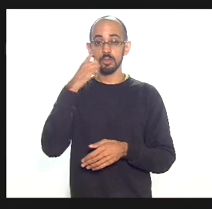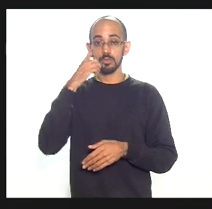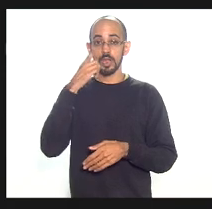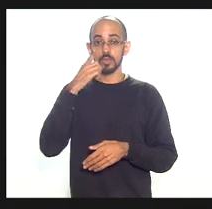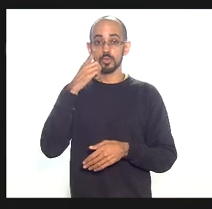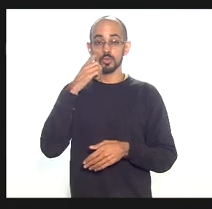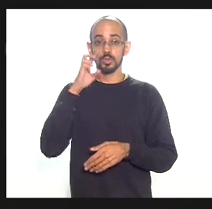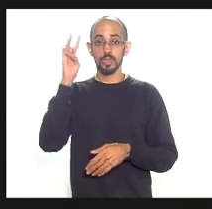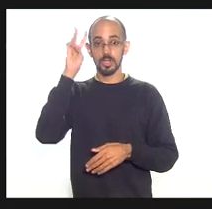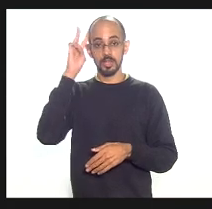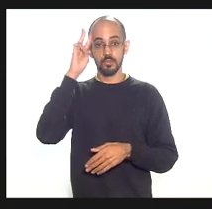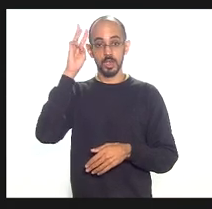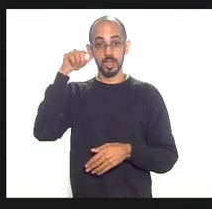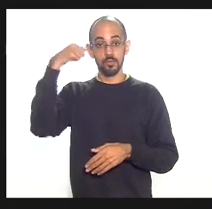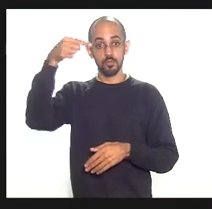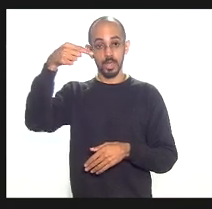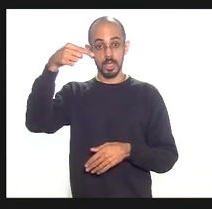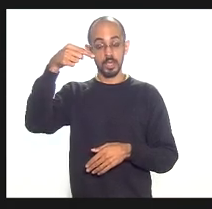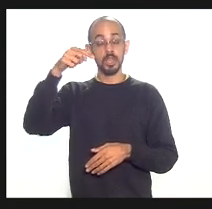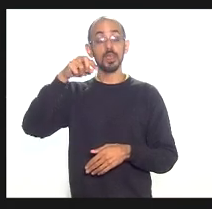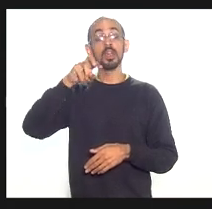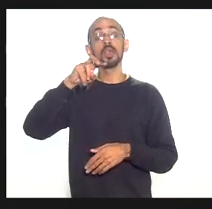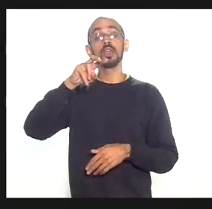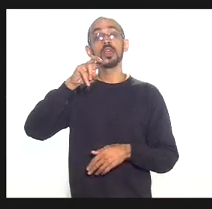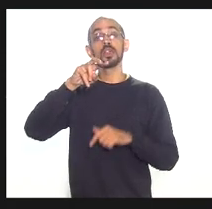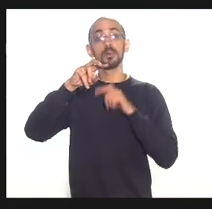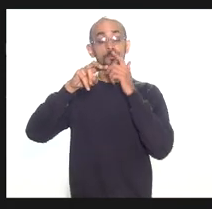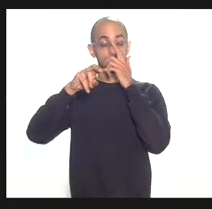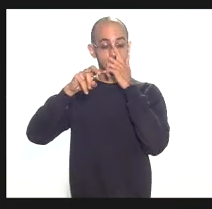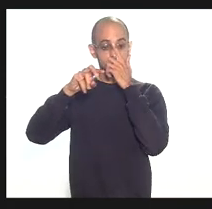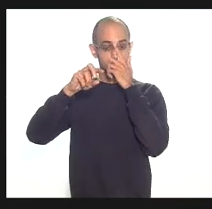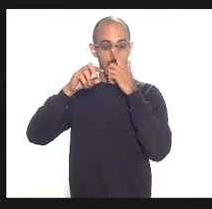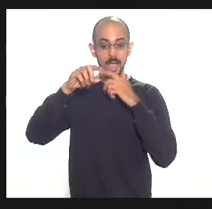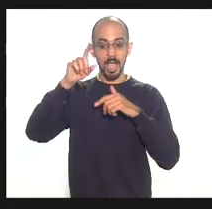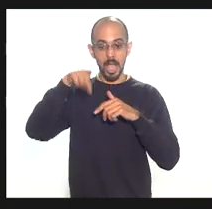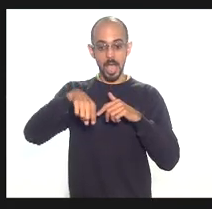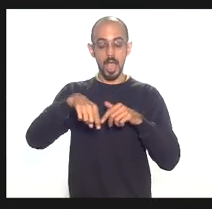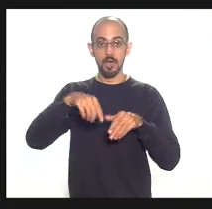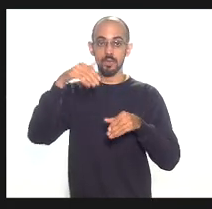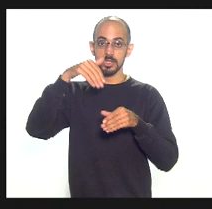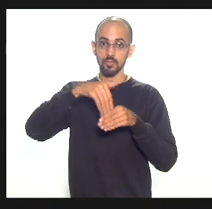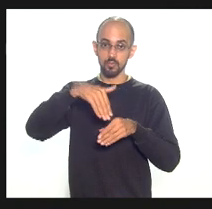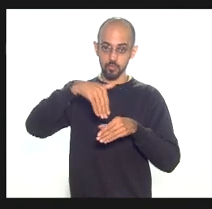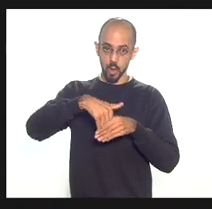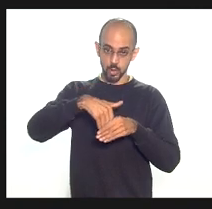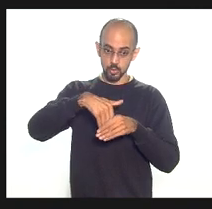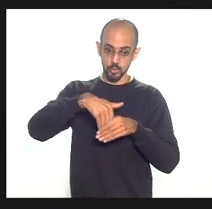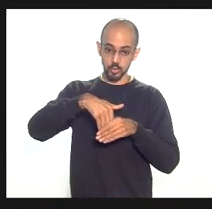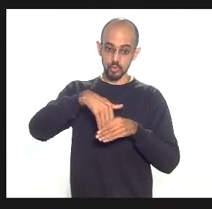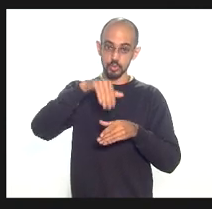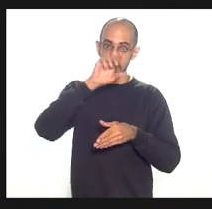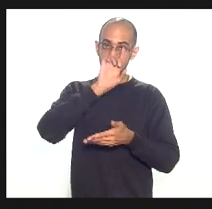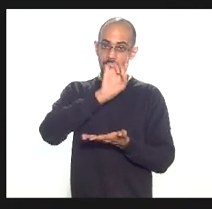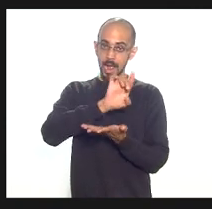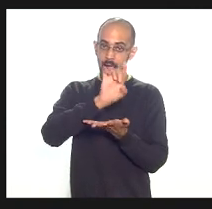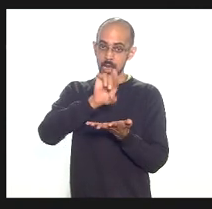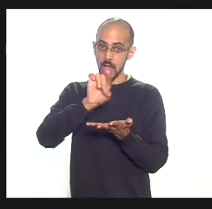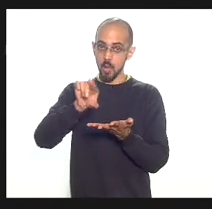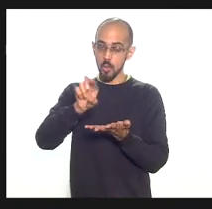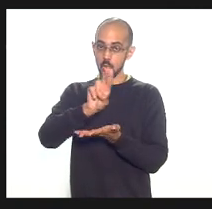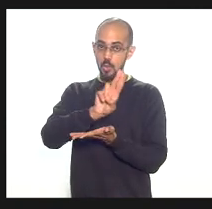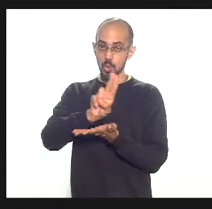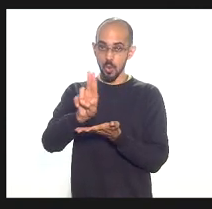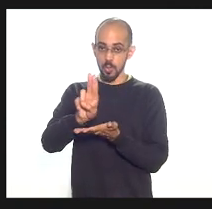derrota parcial na terça-feira que vem será votado nominalmente as emendas